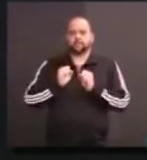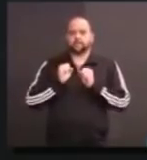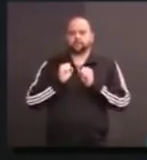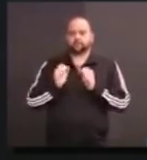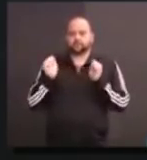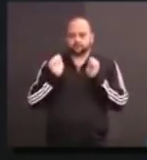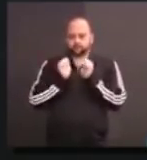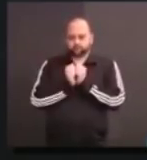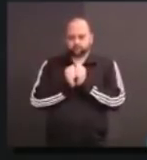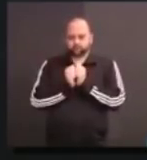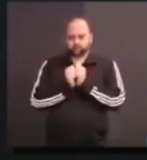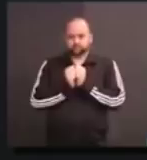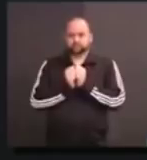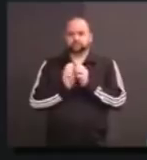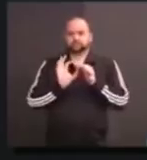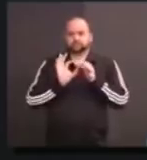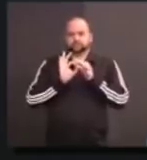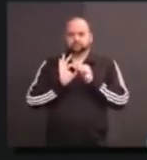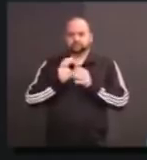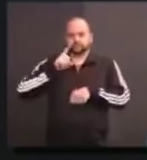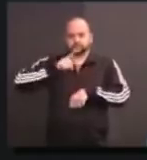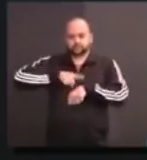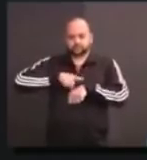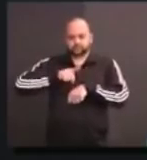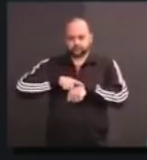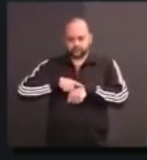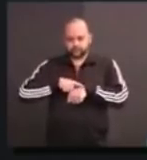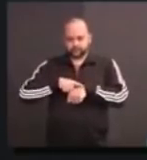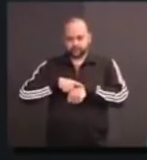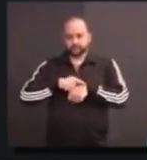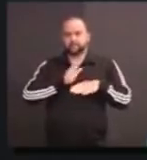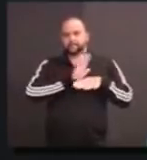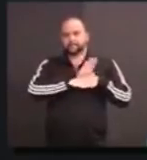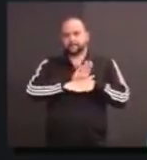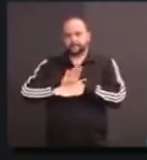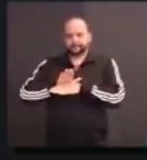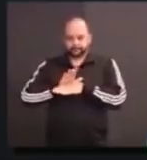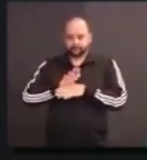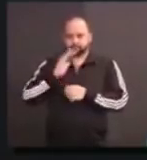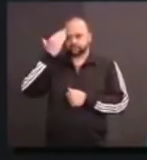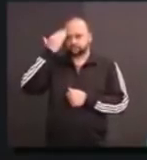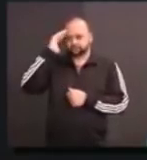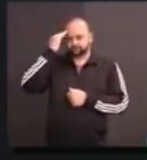momento, nos auxiliando na compreensão,